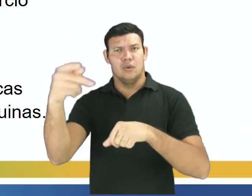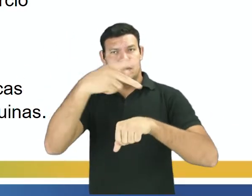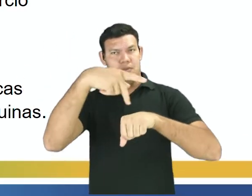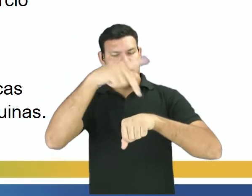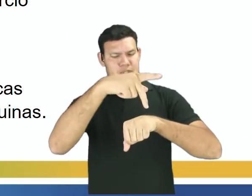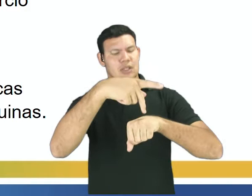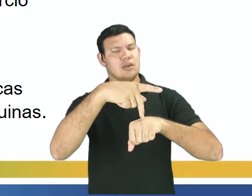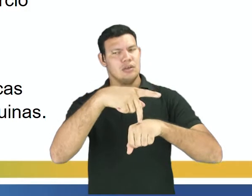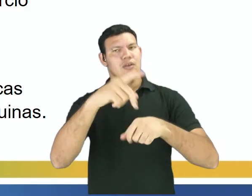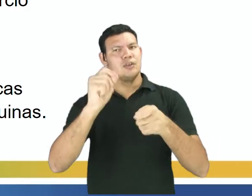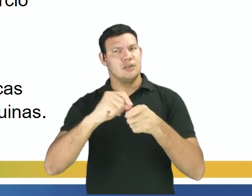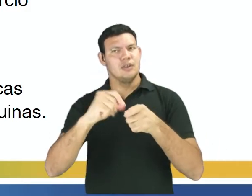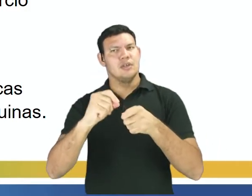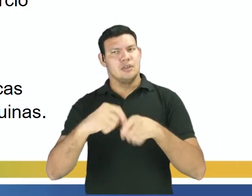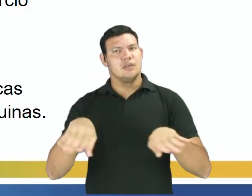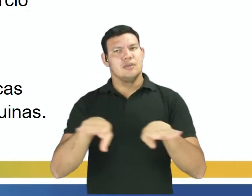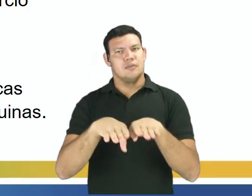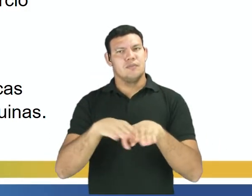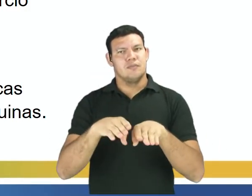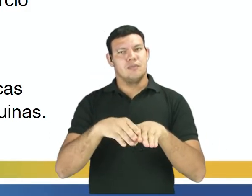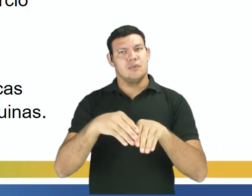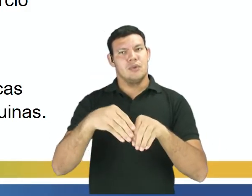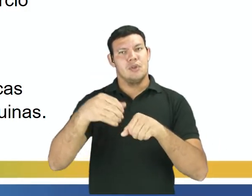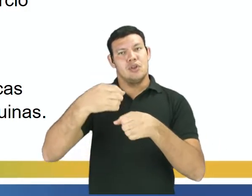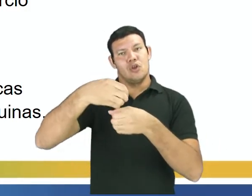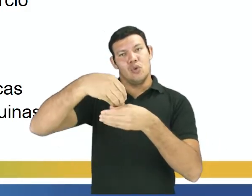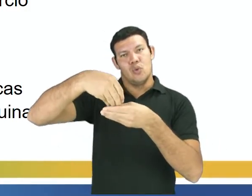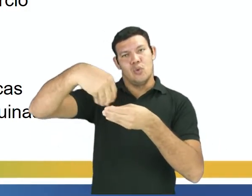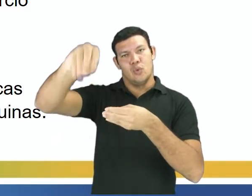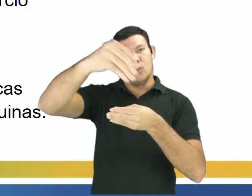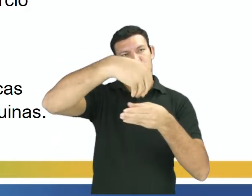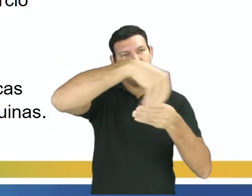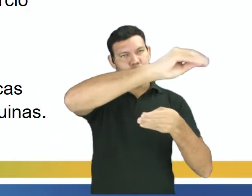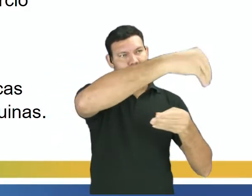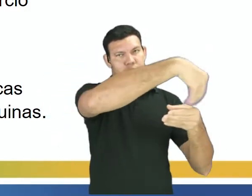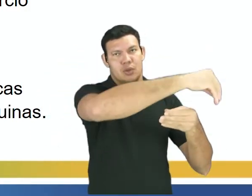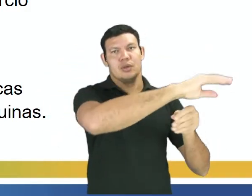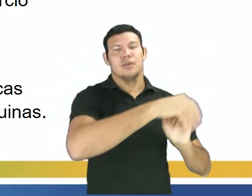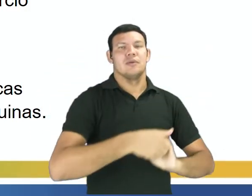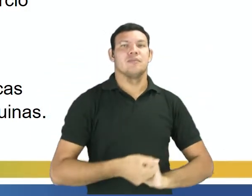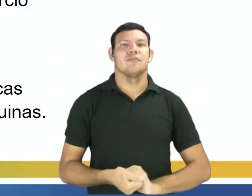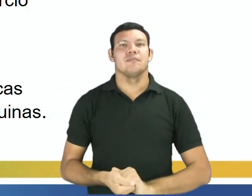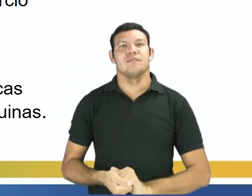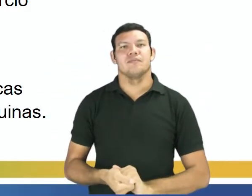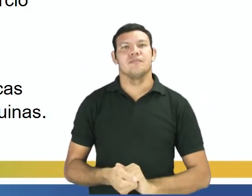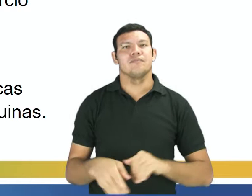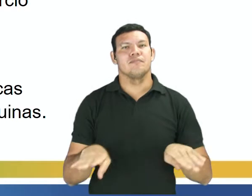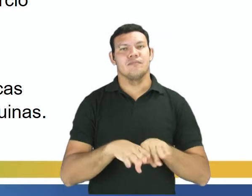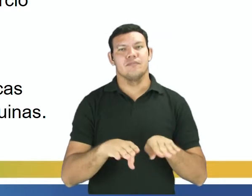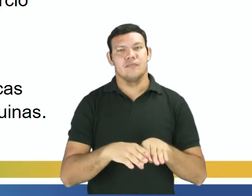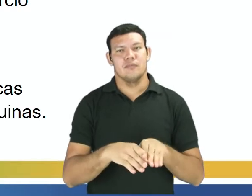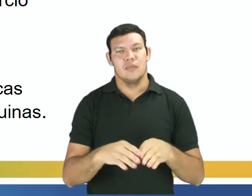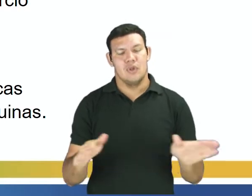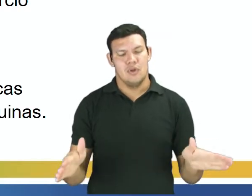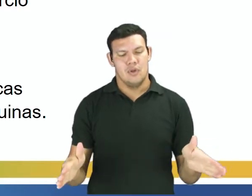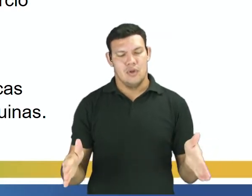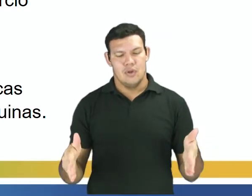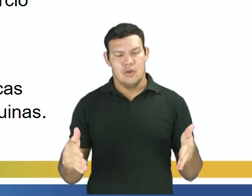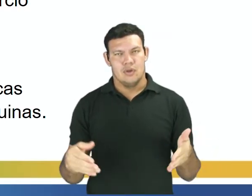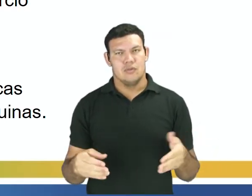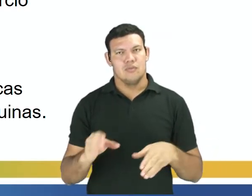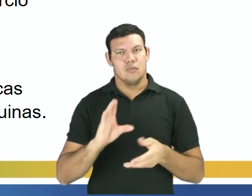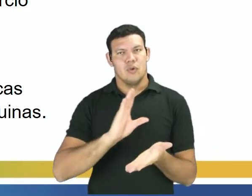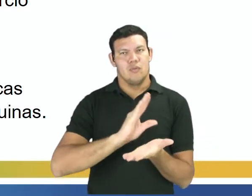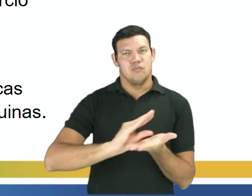produzindo, como também para atender uma demanda fora do país. E Investimento da burguesia em técnica de produção